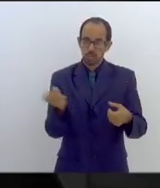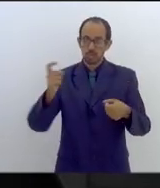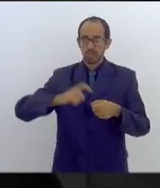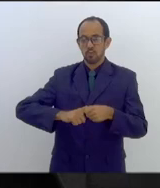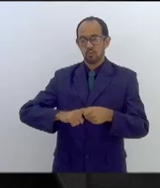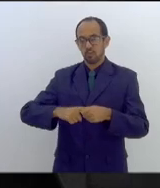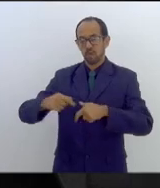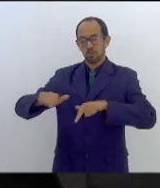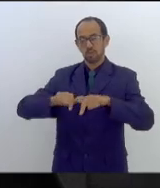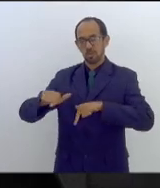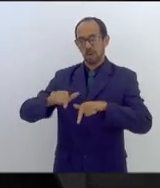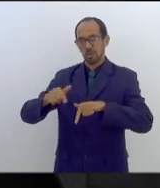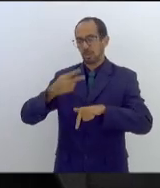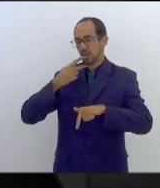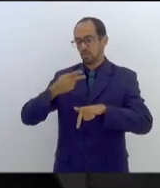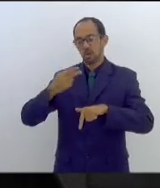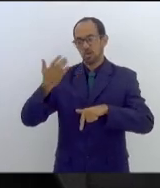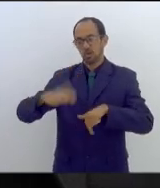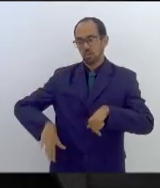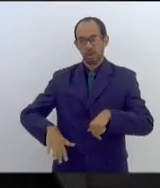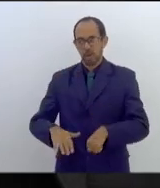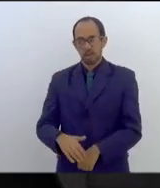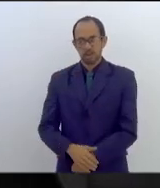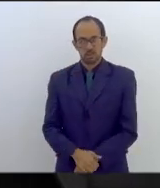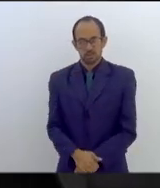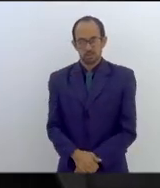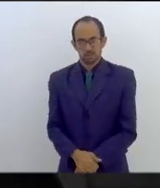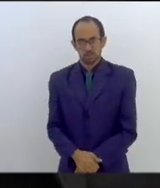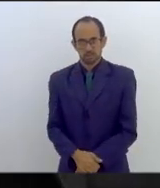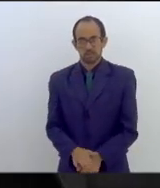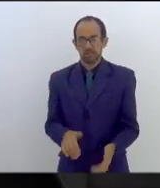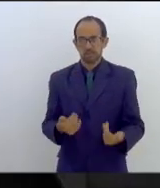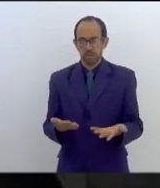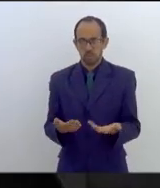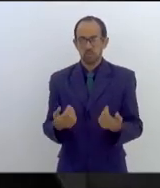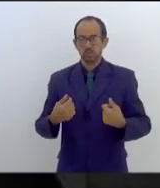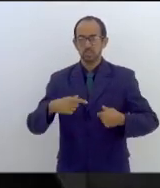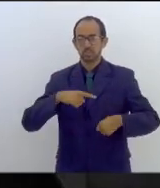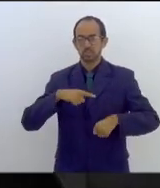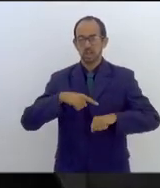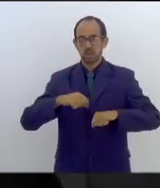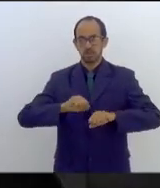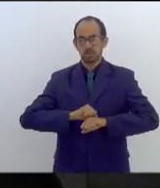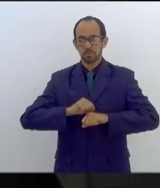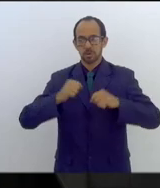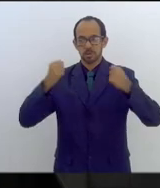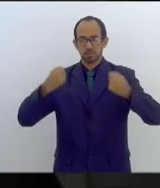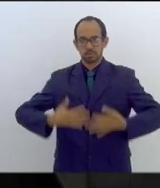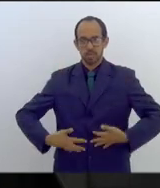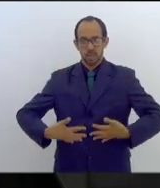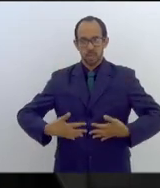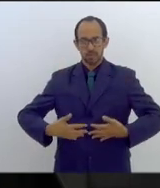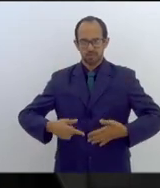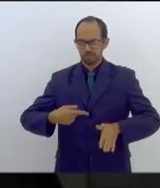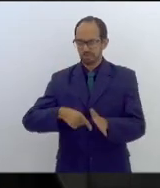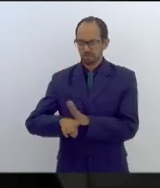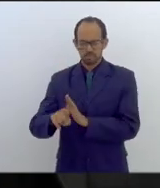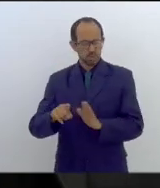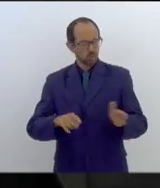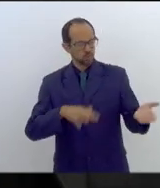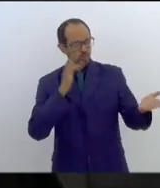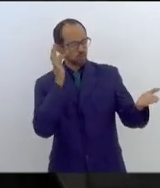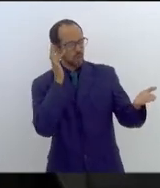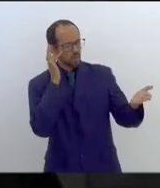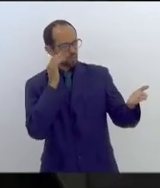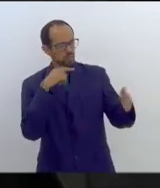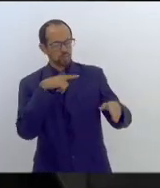dizia que não queria mais. Então, fica aqui essa manifestação, temos muito a esclarecer. Deputado Flávio Serafini, eu pergunto aqui da tribuna a Vossa Excelência, tem uma audiência